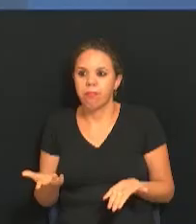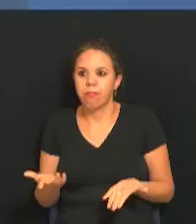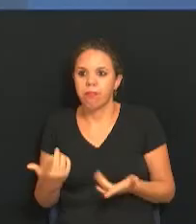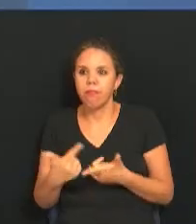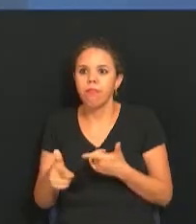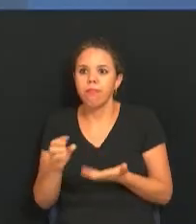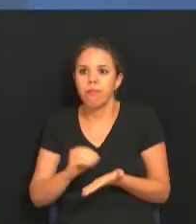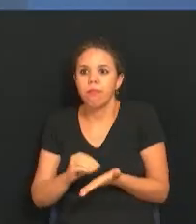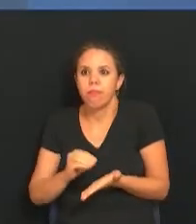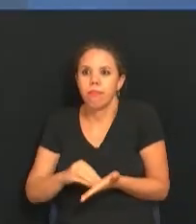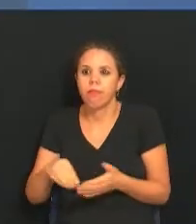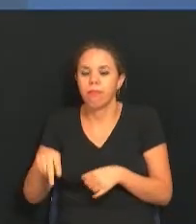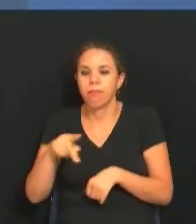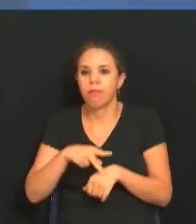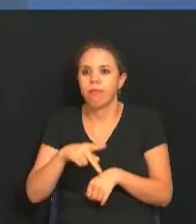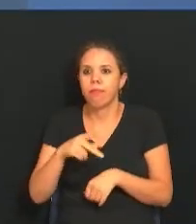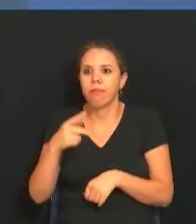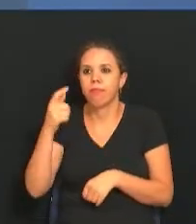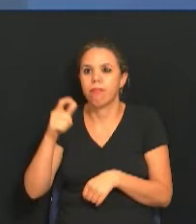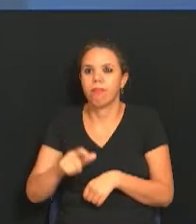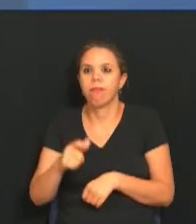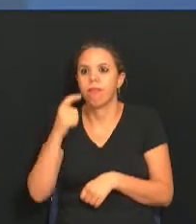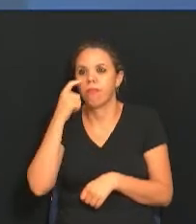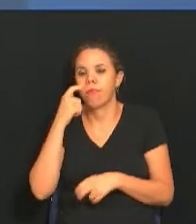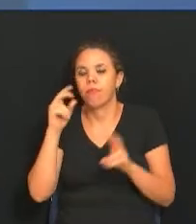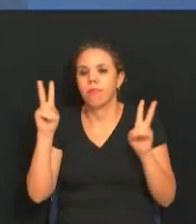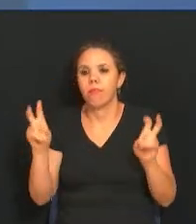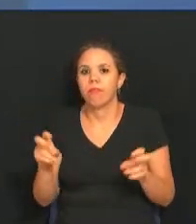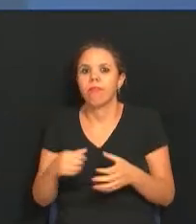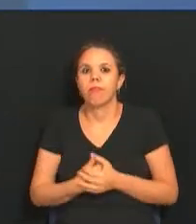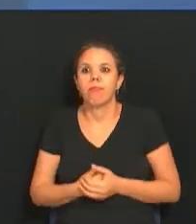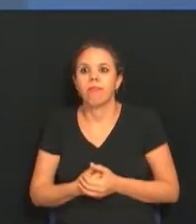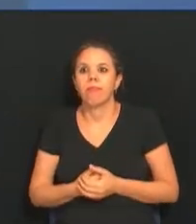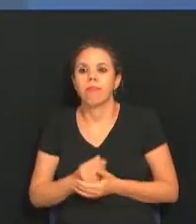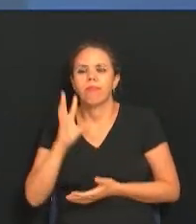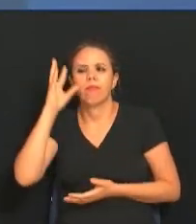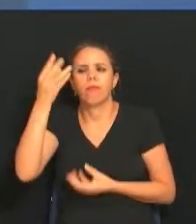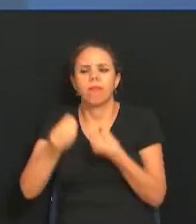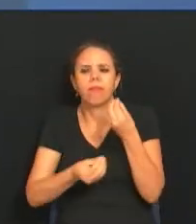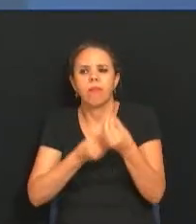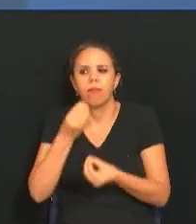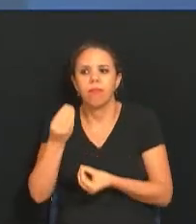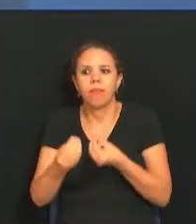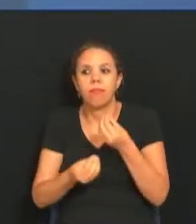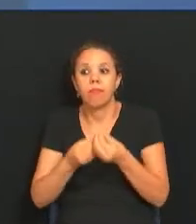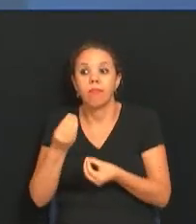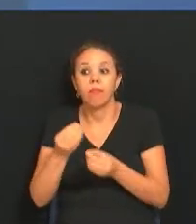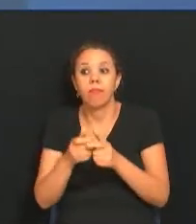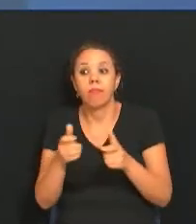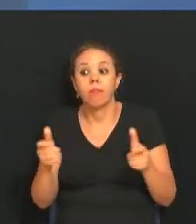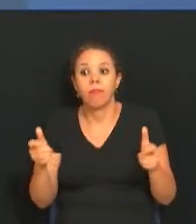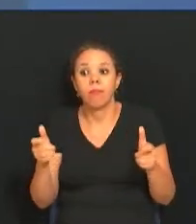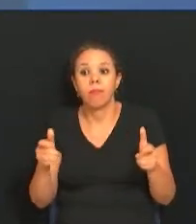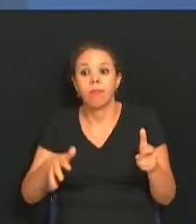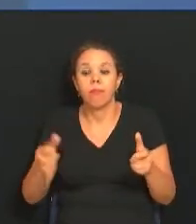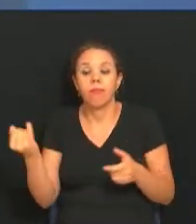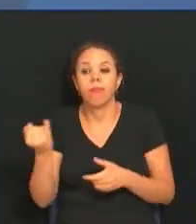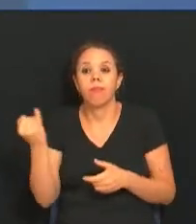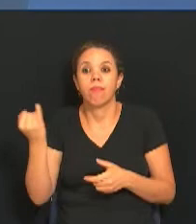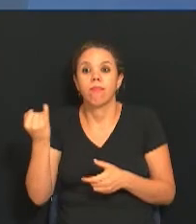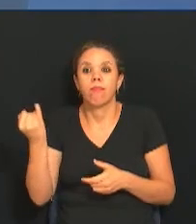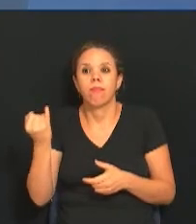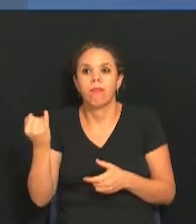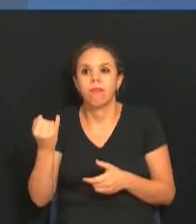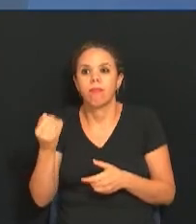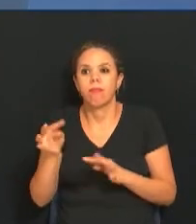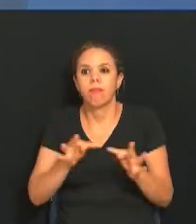nossa nação, como pessoa, a respeito de entender a grande importância de uma